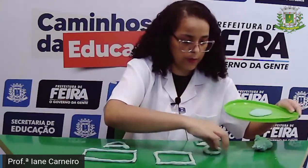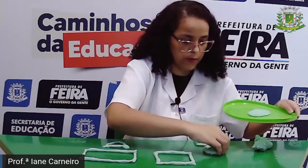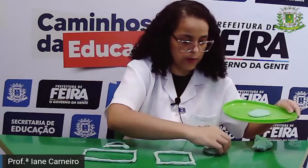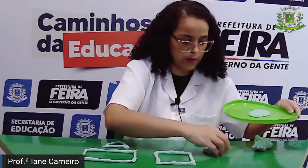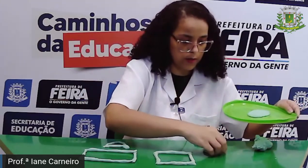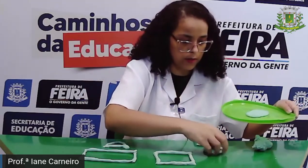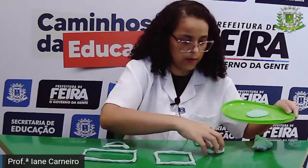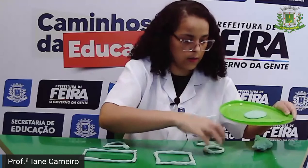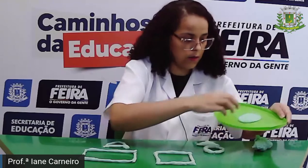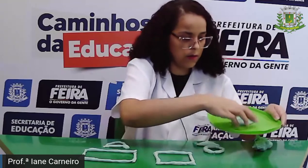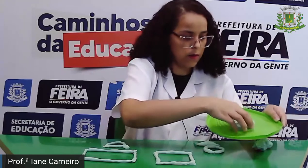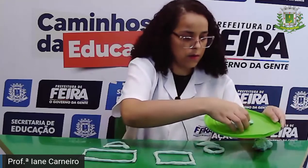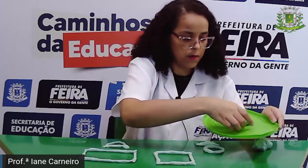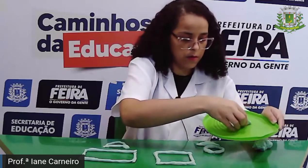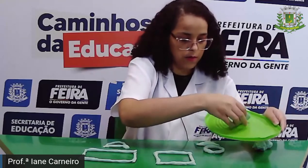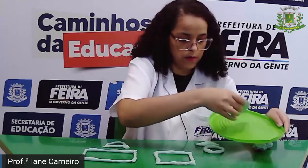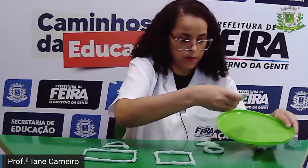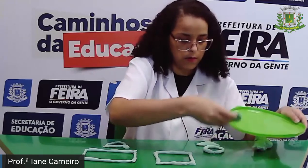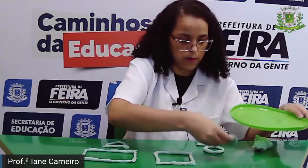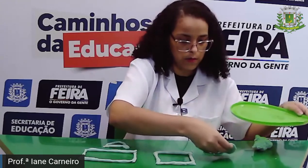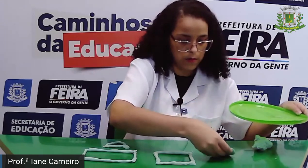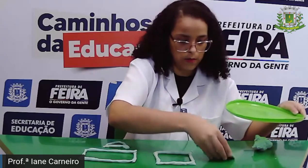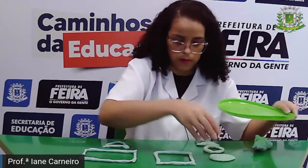os outros para vocês.